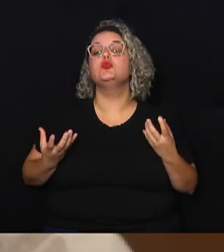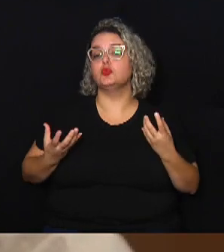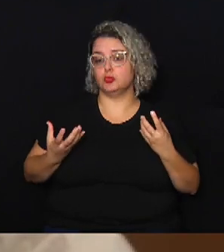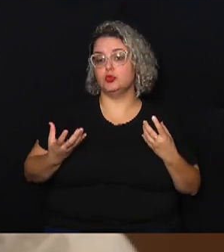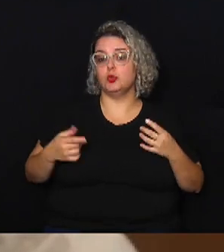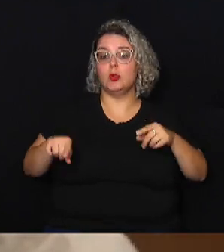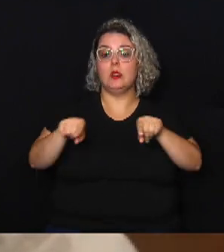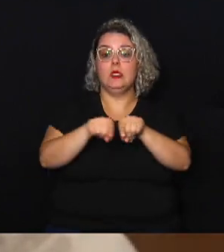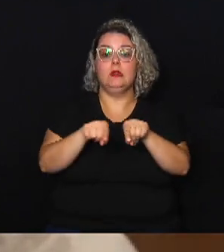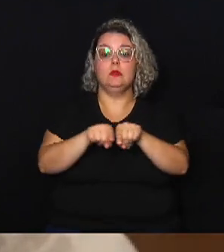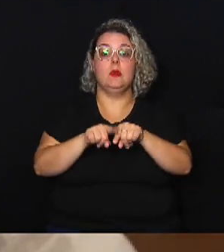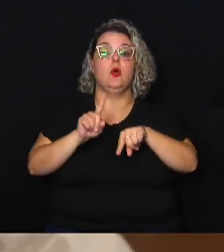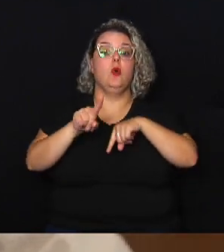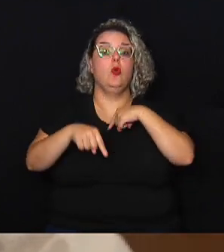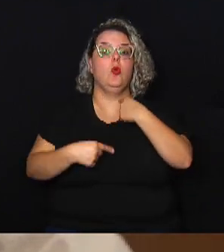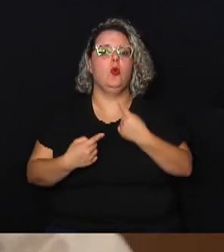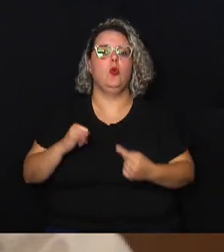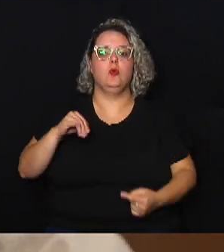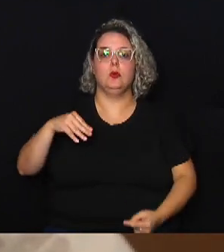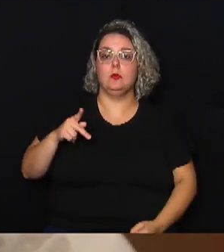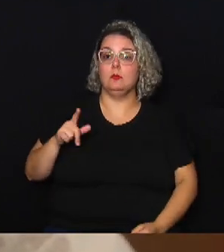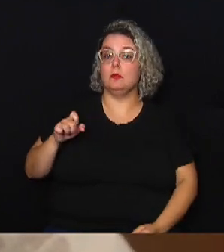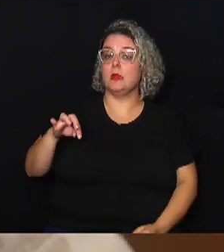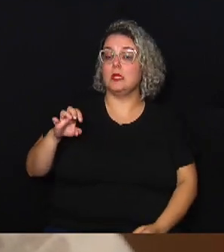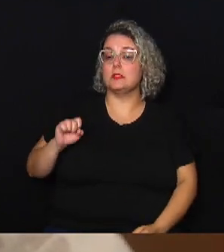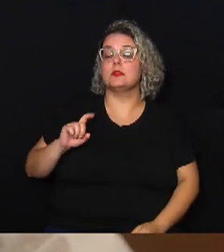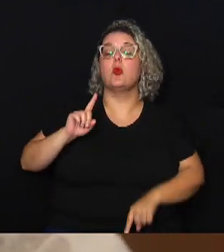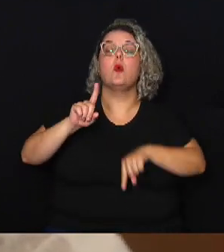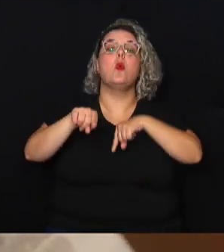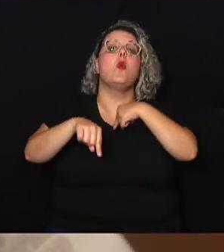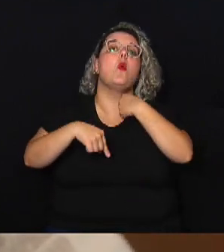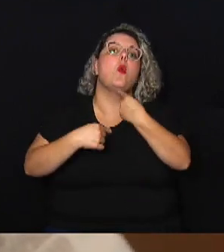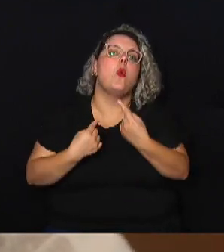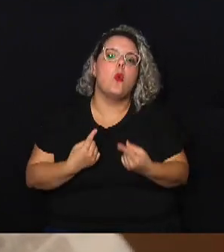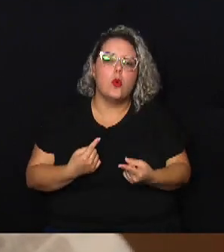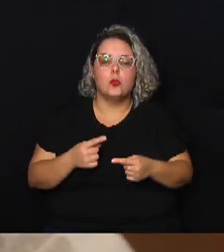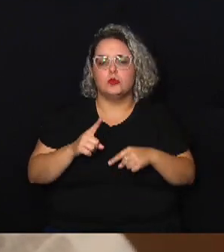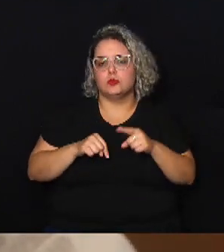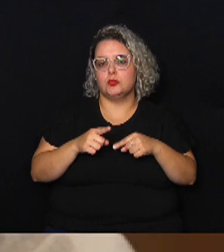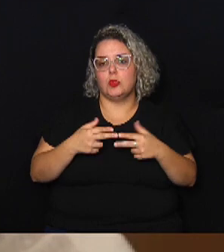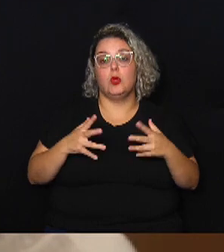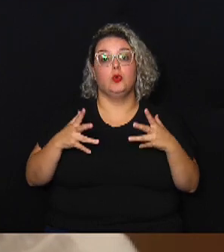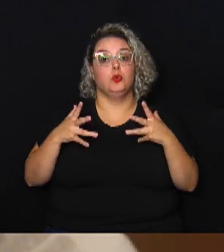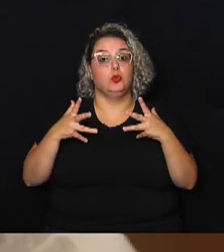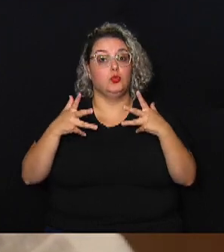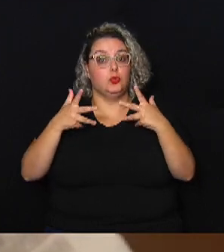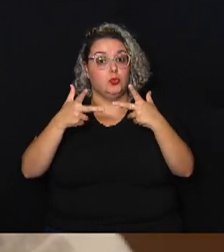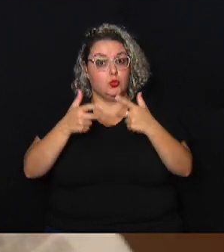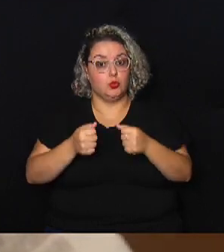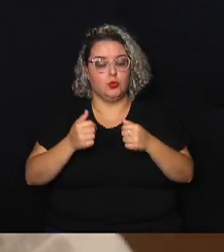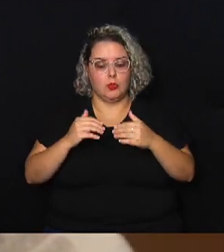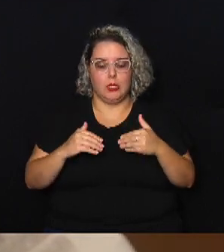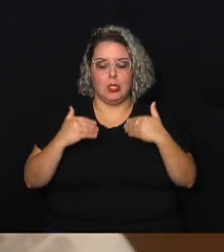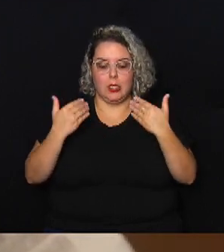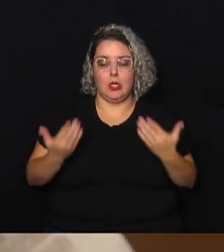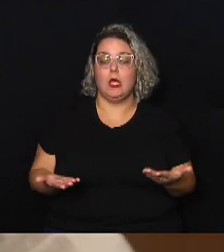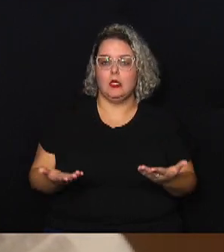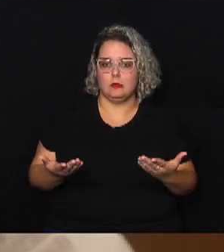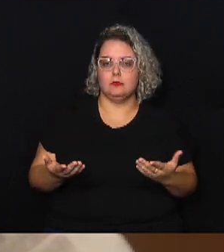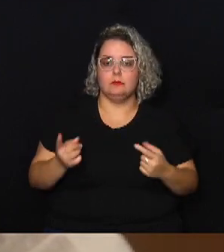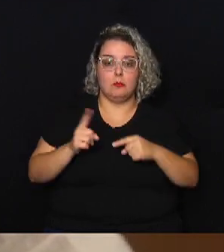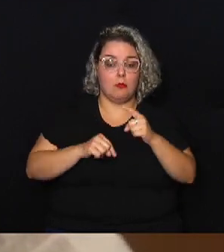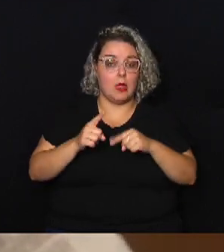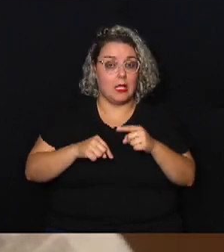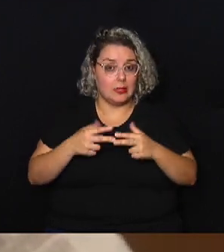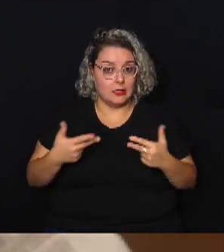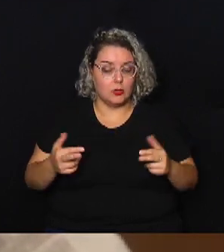tem outros implantes com outros materiais. Então, tudo que é externo, tudo que é material